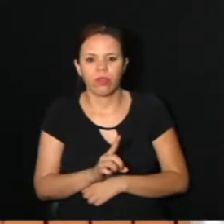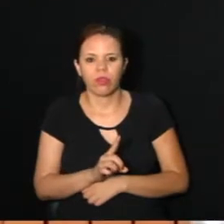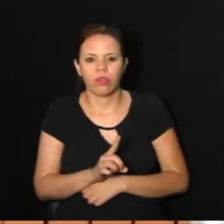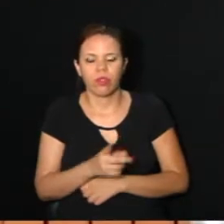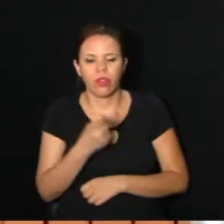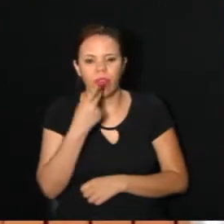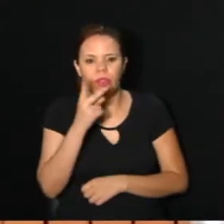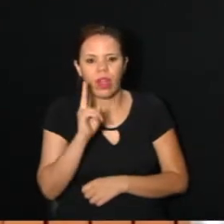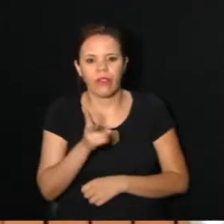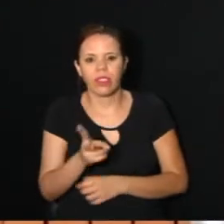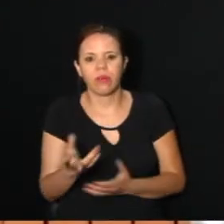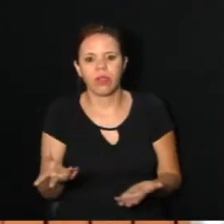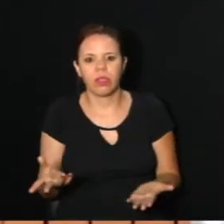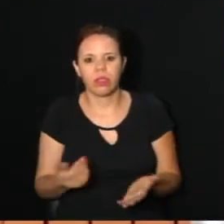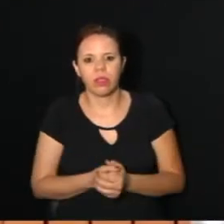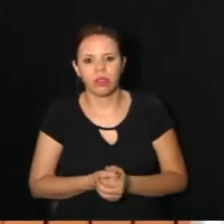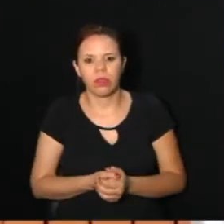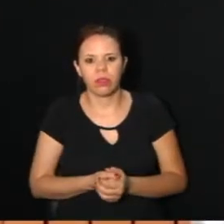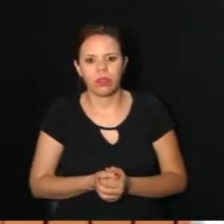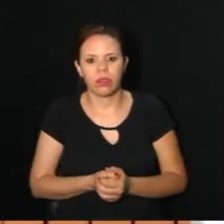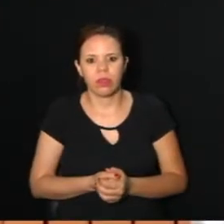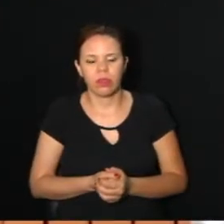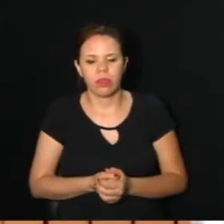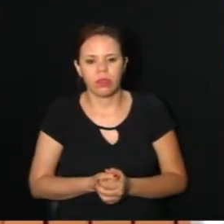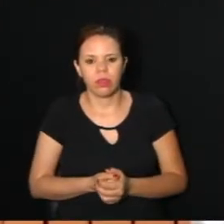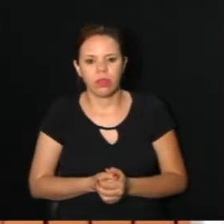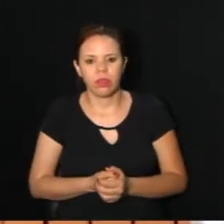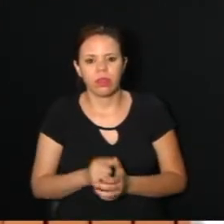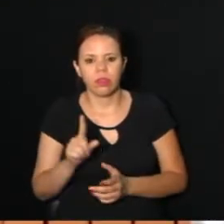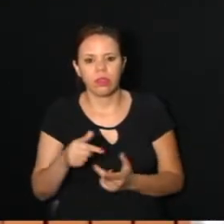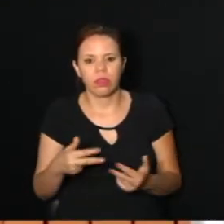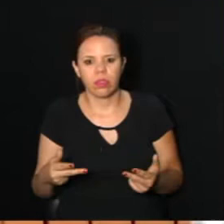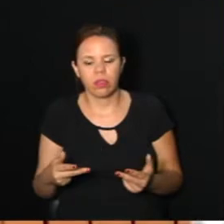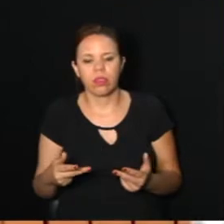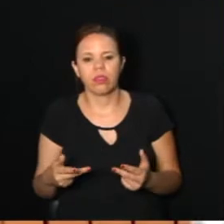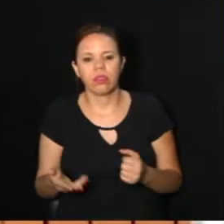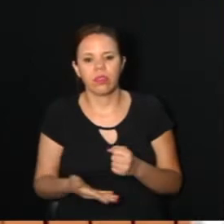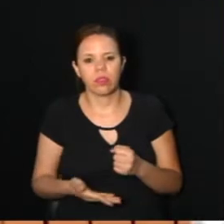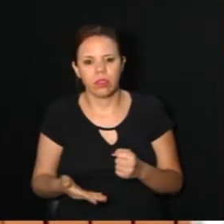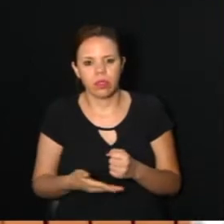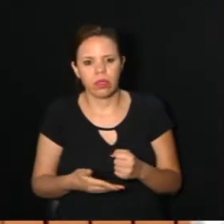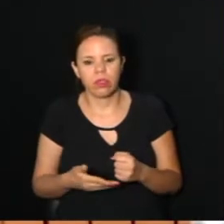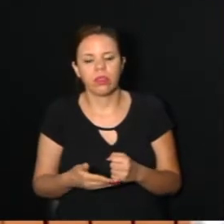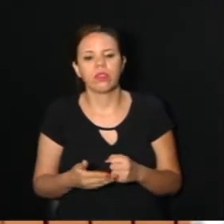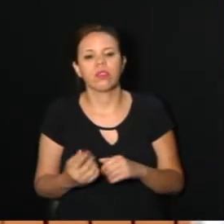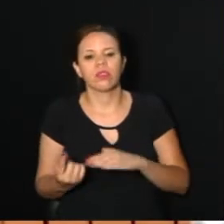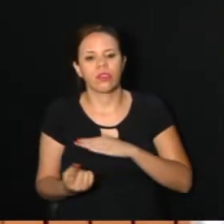falava repetidas vezes nessas situações de baixa, do comércio de